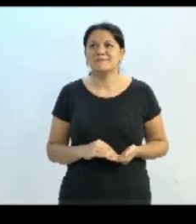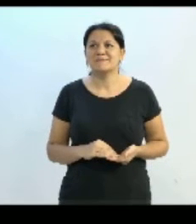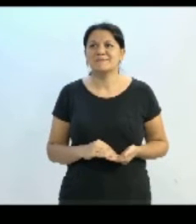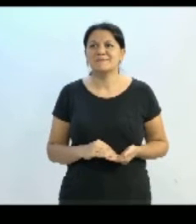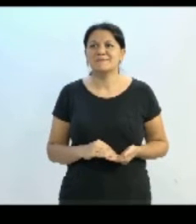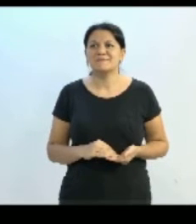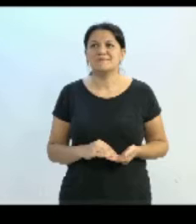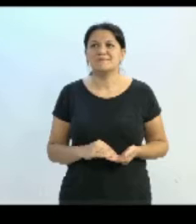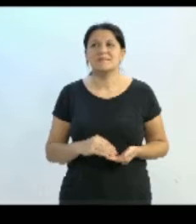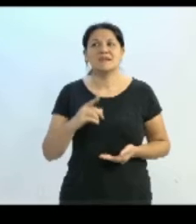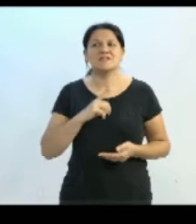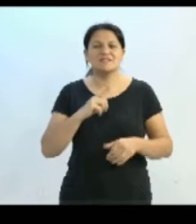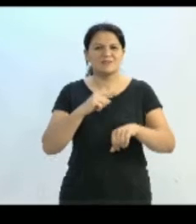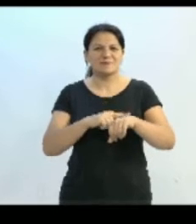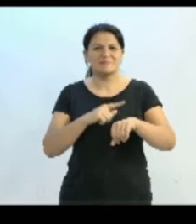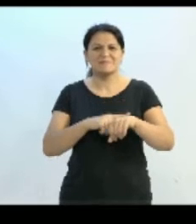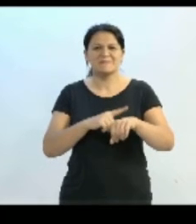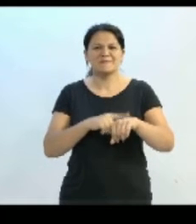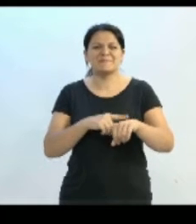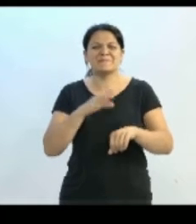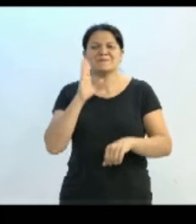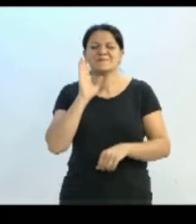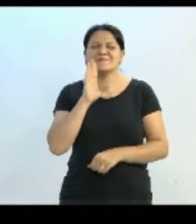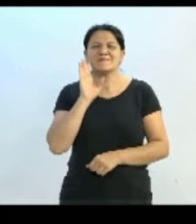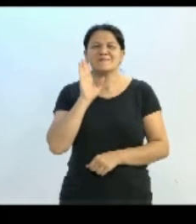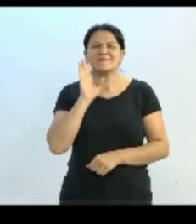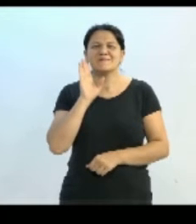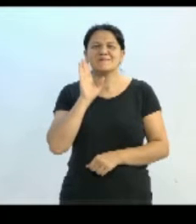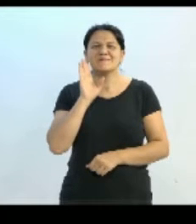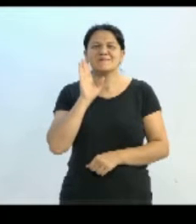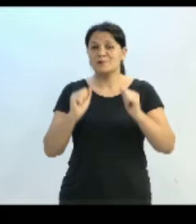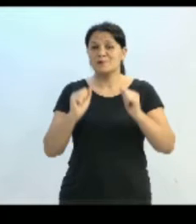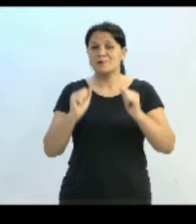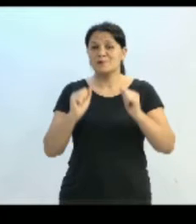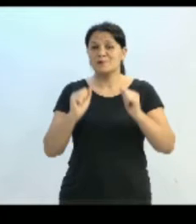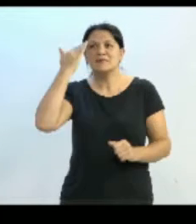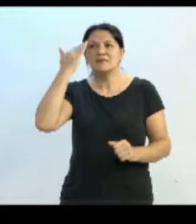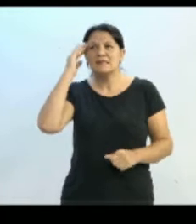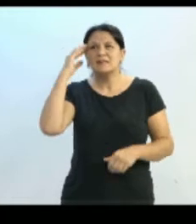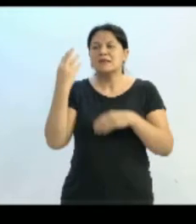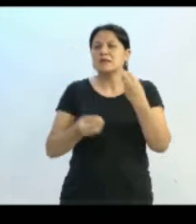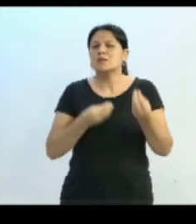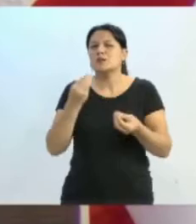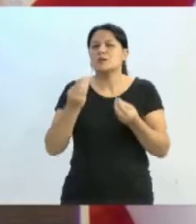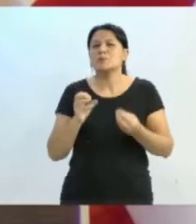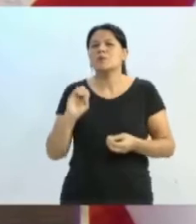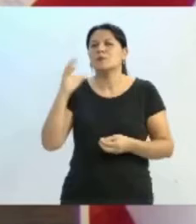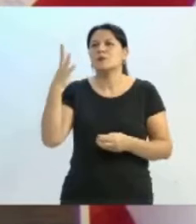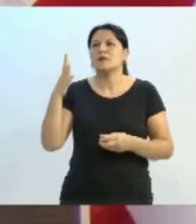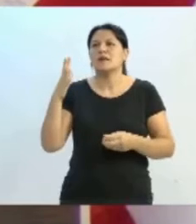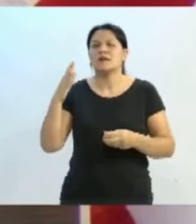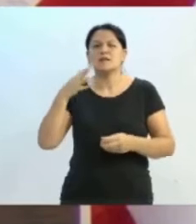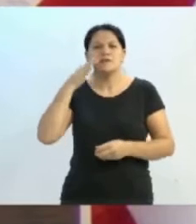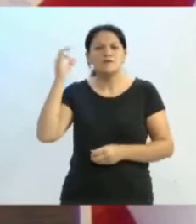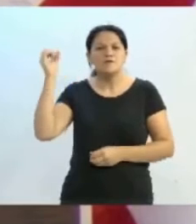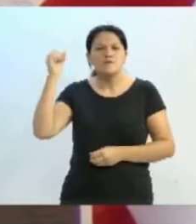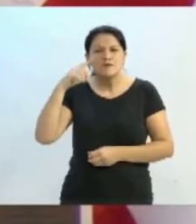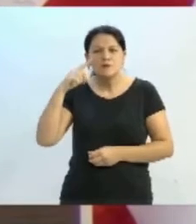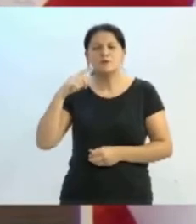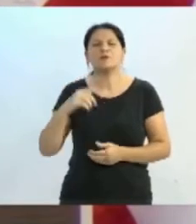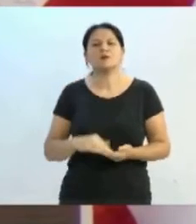muito bacana de conversa e para que a gente possa entender exatamente como funciona Furb e